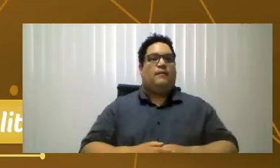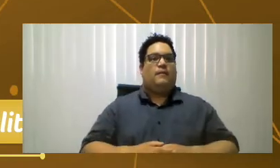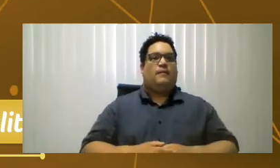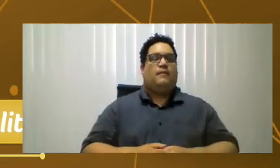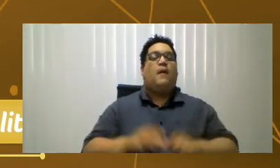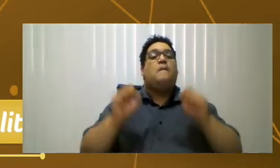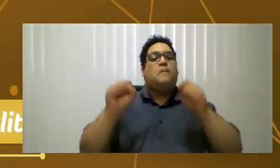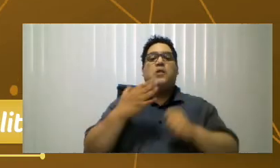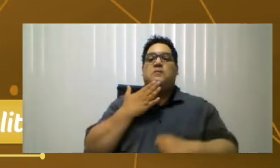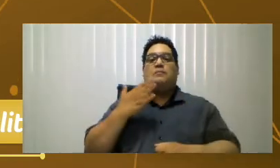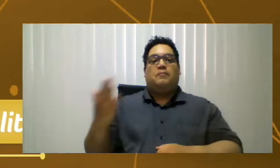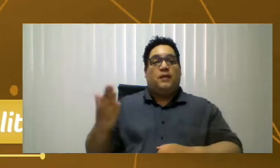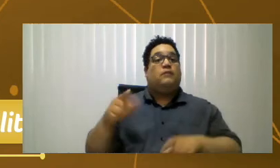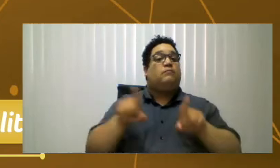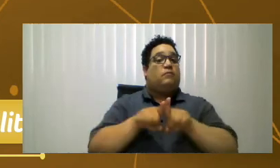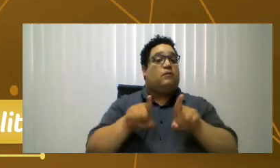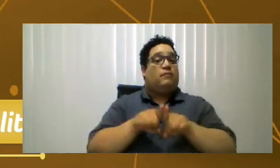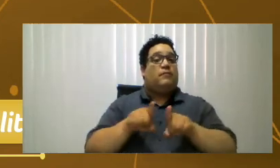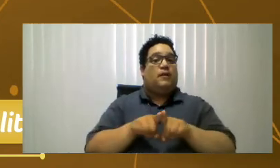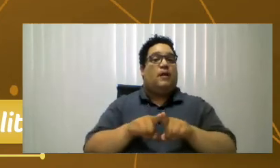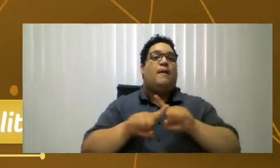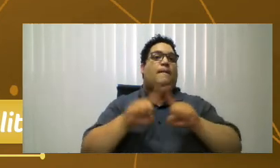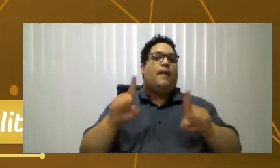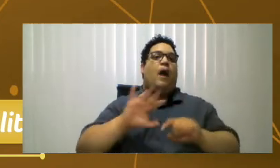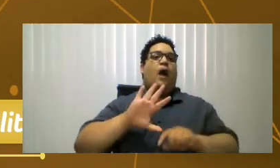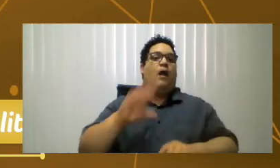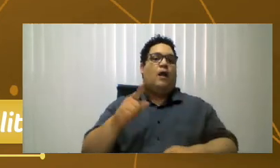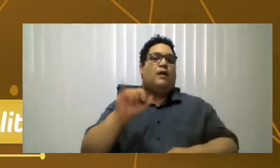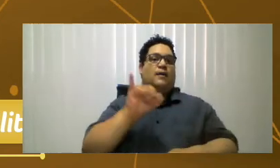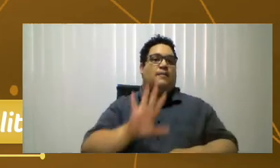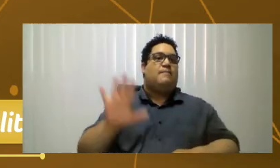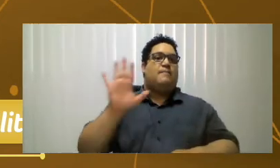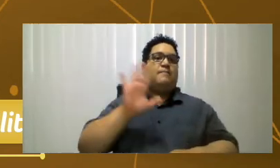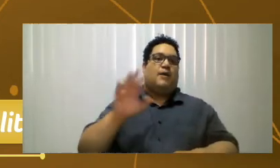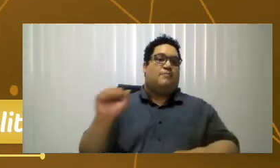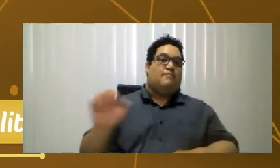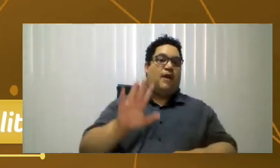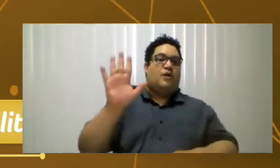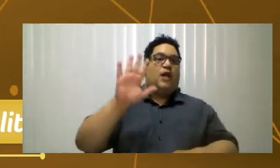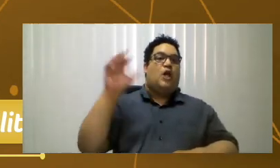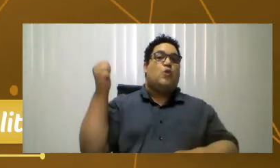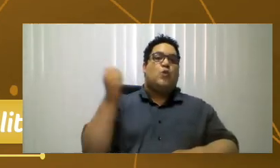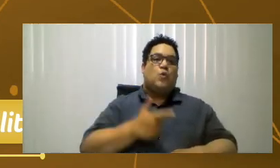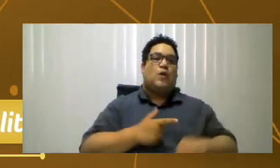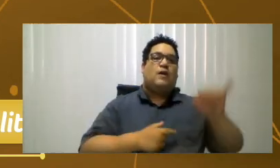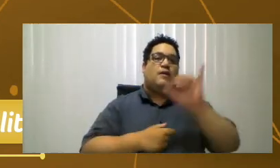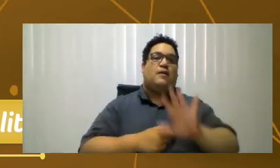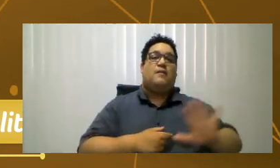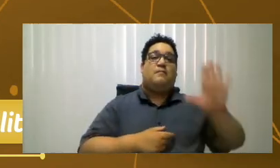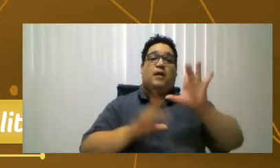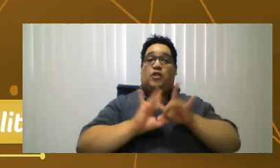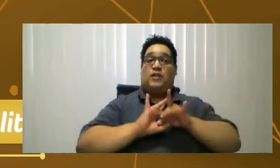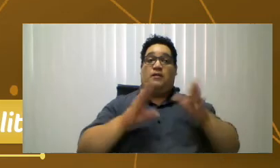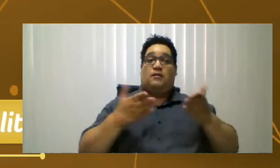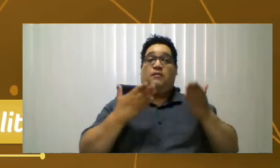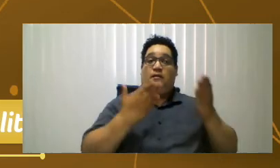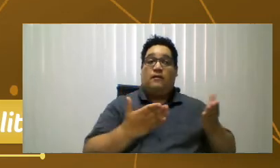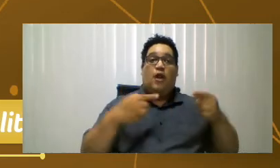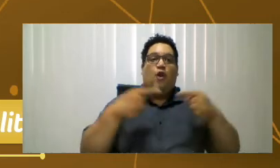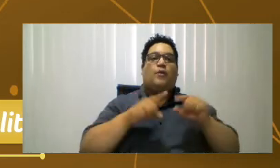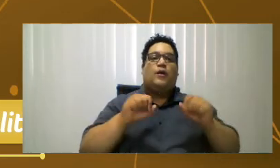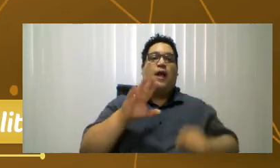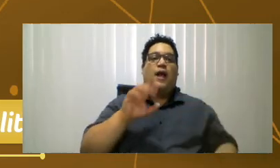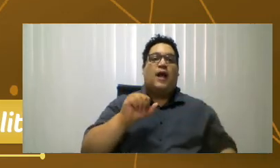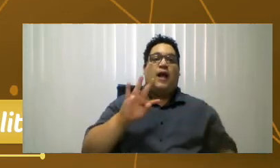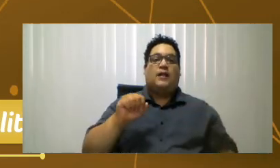contratar, pode solicitar isso. É lógico que o preço da imagem vai ser um preço mais elevado do que as imagens que já estão disponíveis, que a gente chama de catálogo.